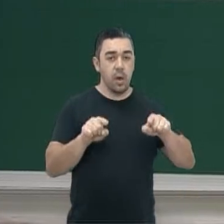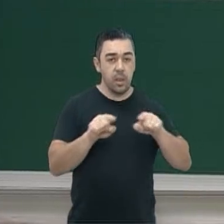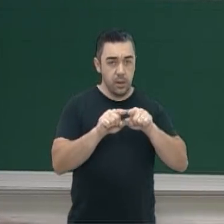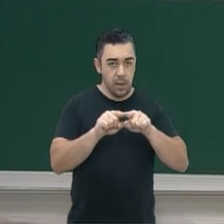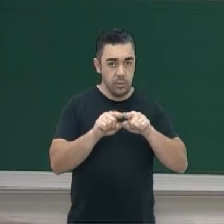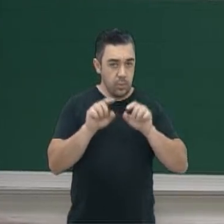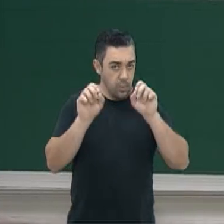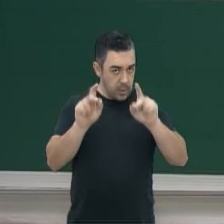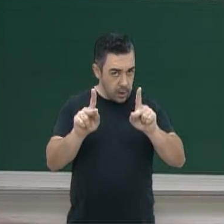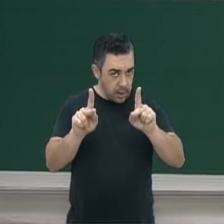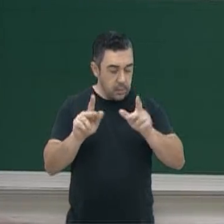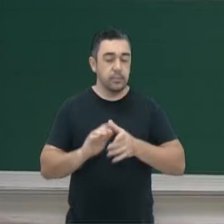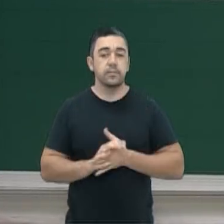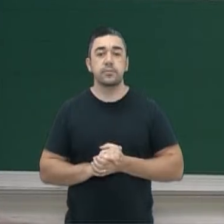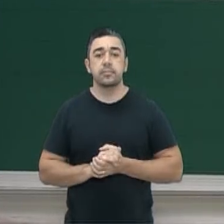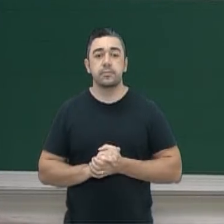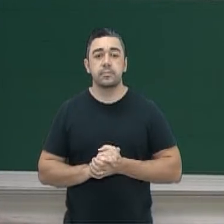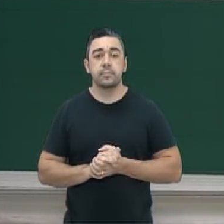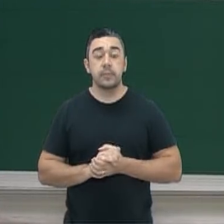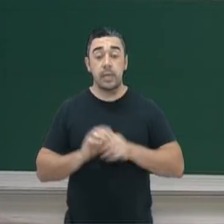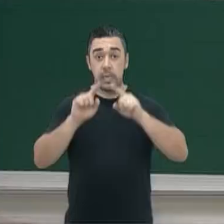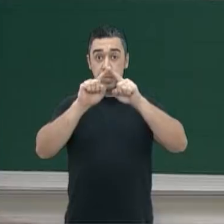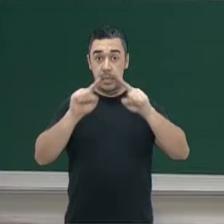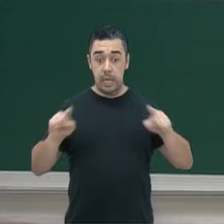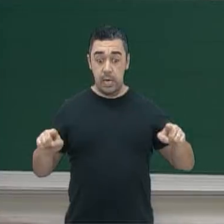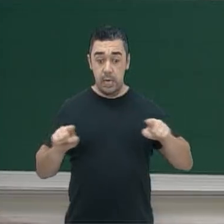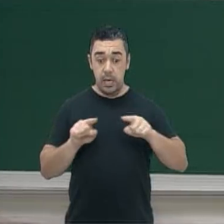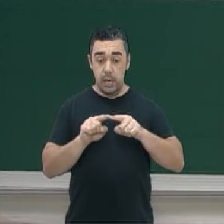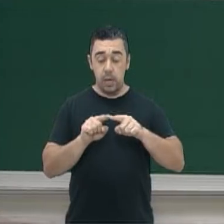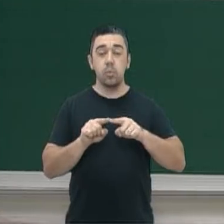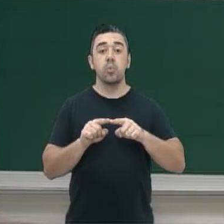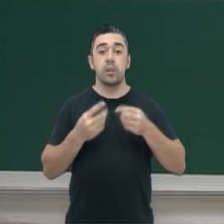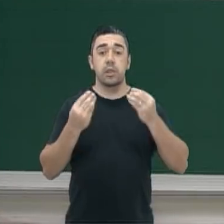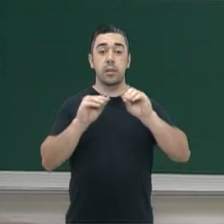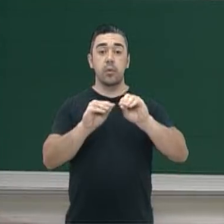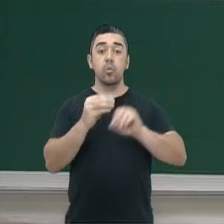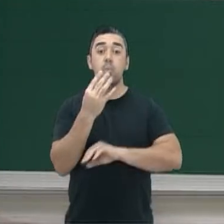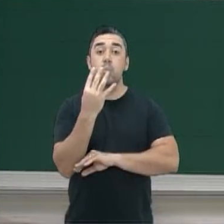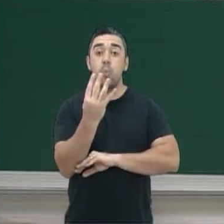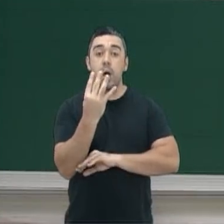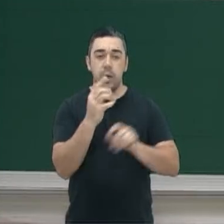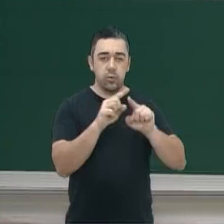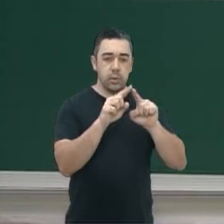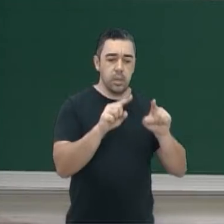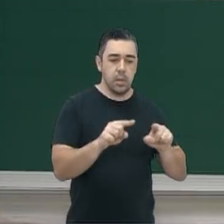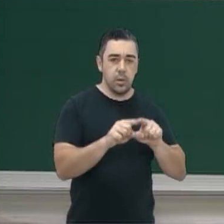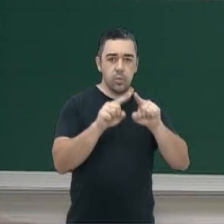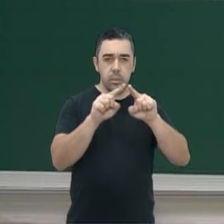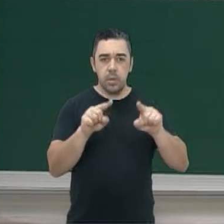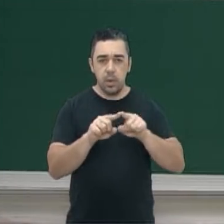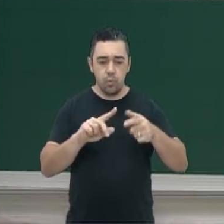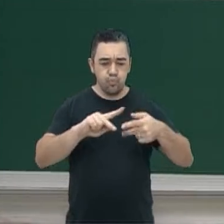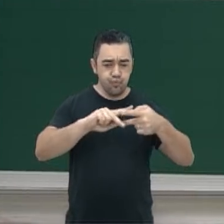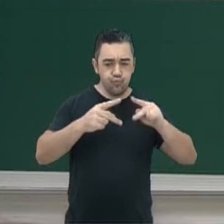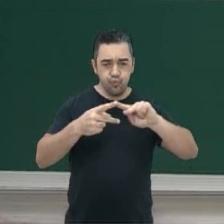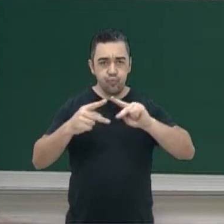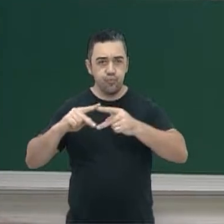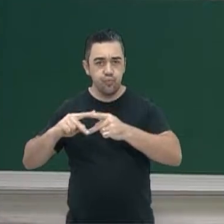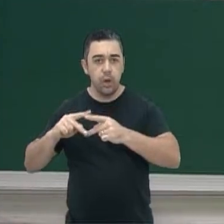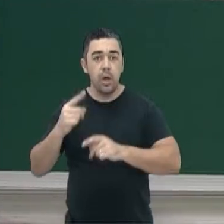ok? Muito bem. No triângulo maior, cabem 4 triângulos, então equivale a